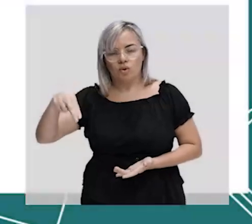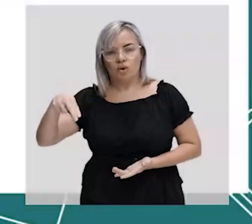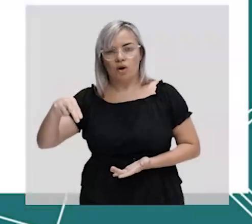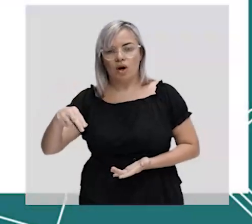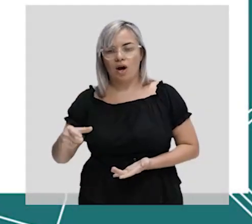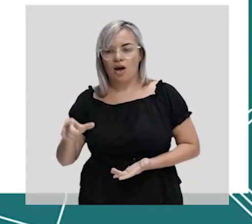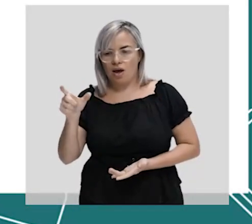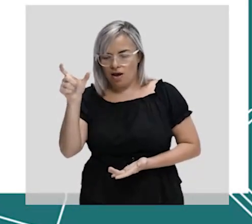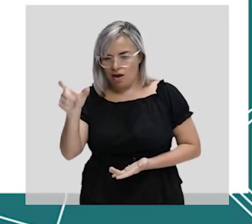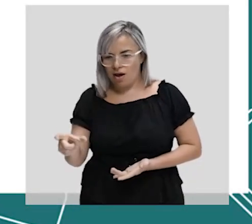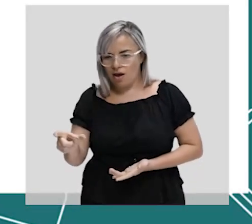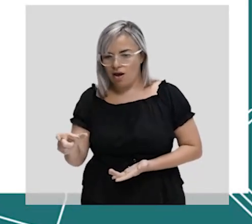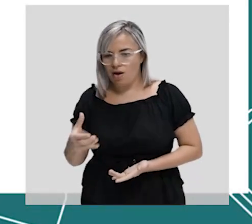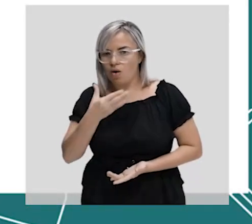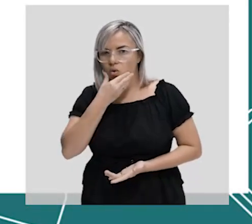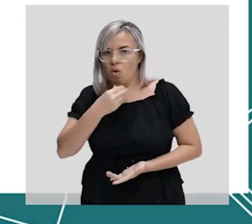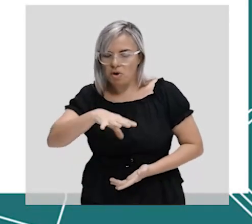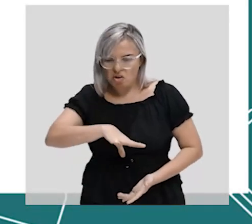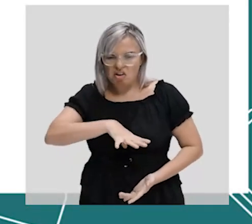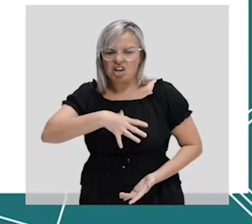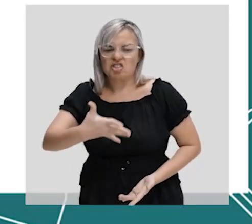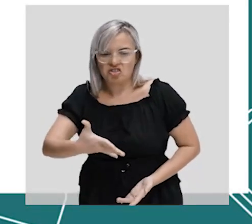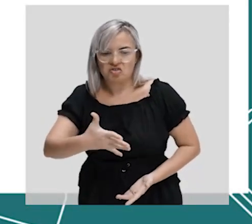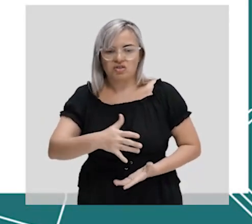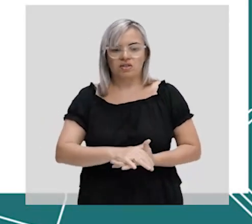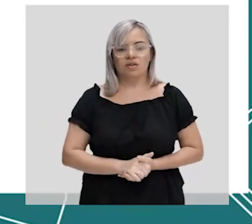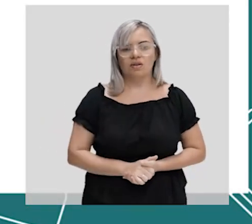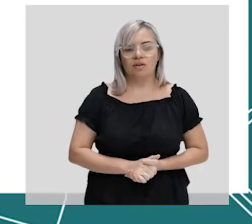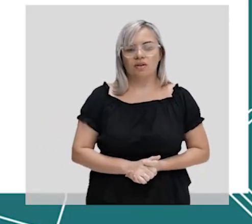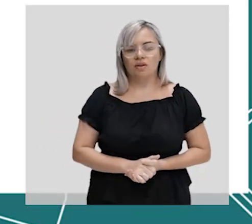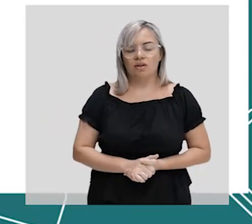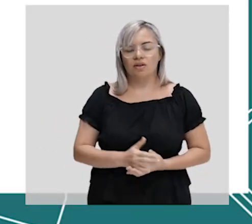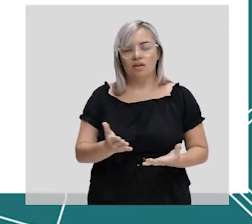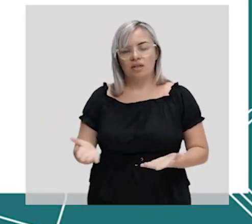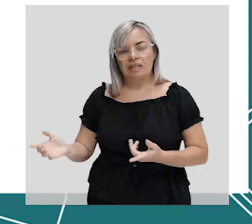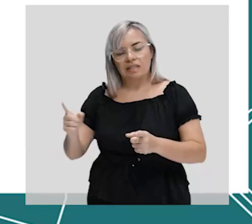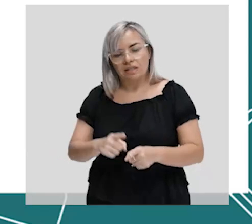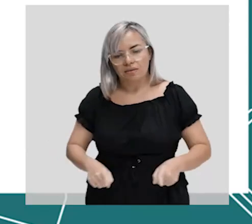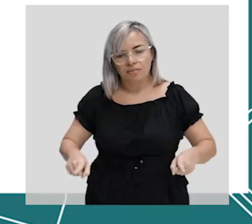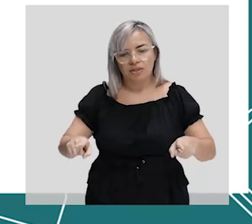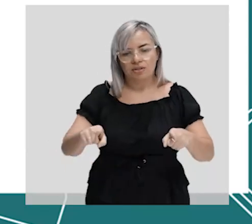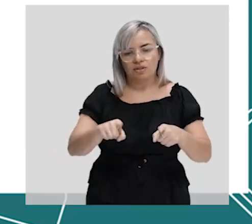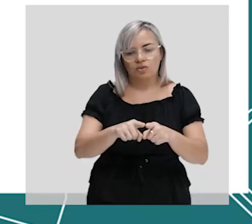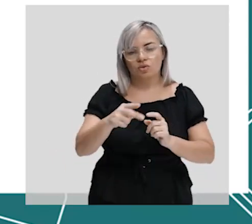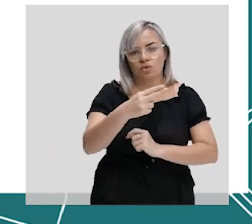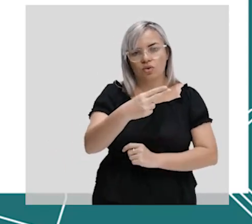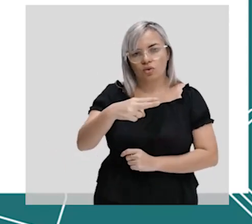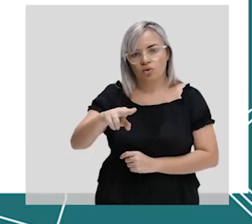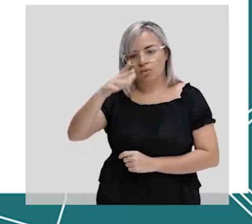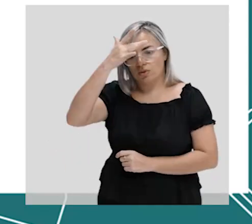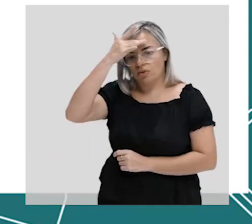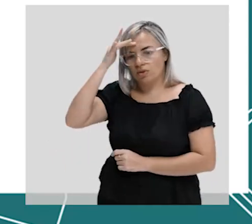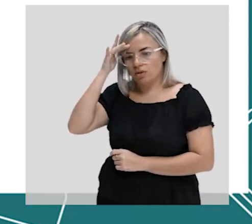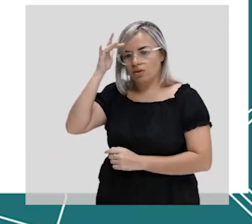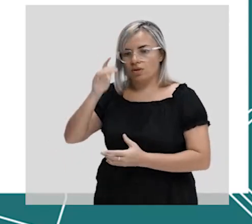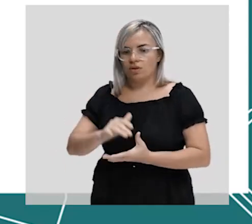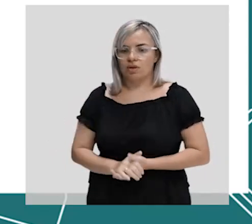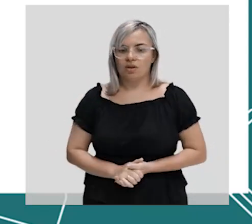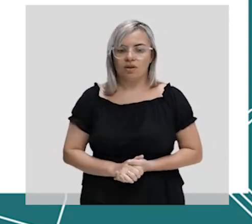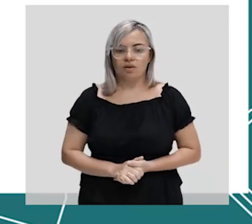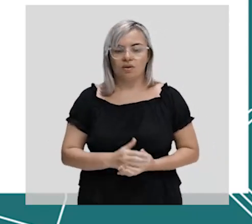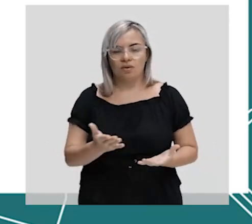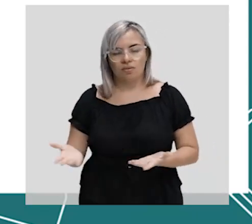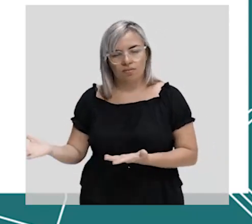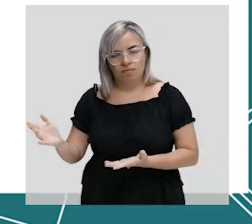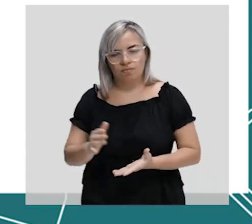Diante de nome de pessoas. Mirta es una mujer muy simpática. Então, Mirta é uma